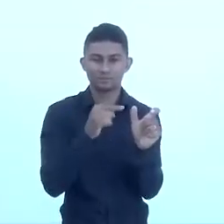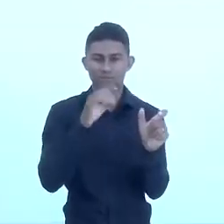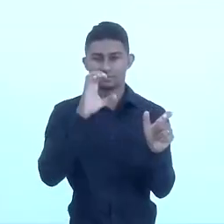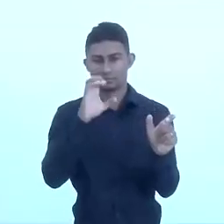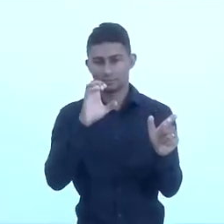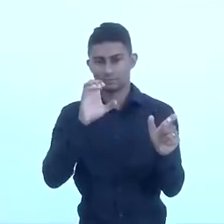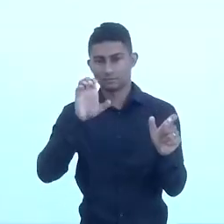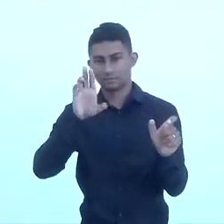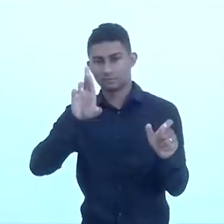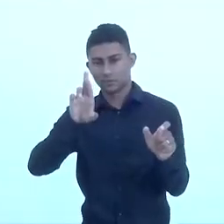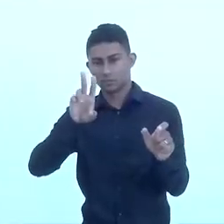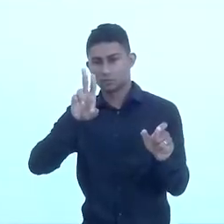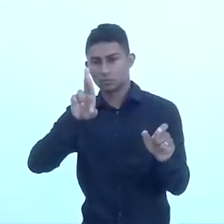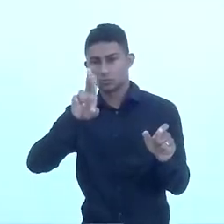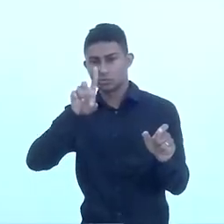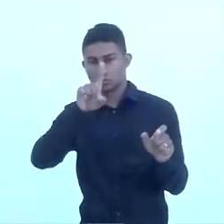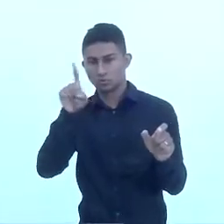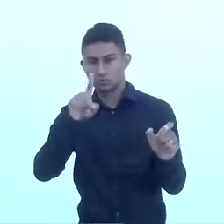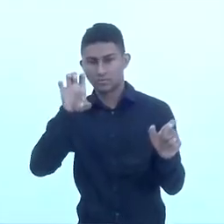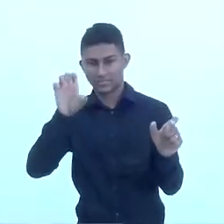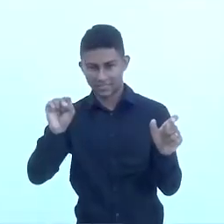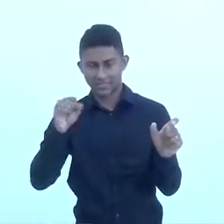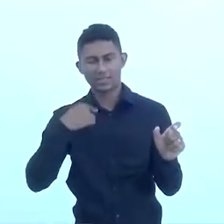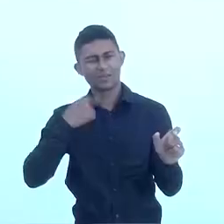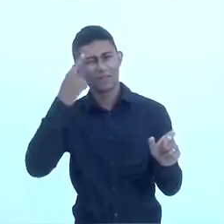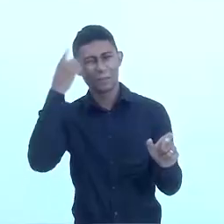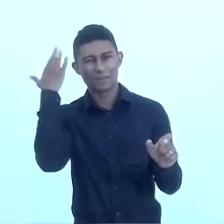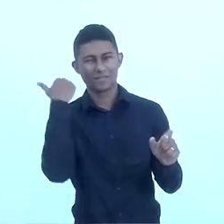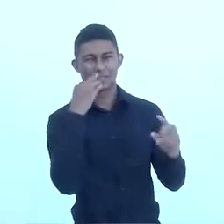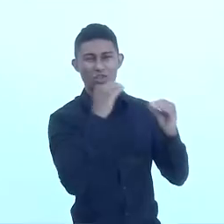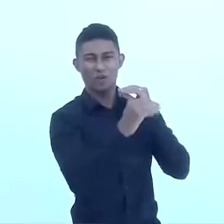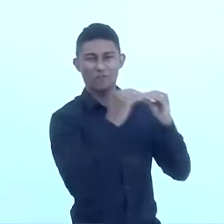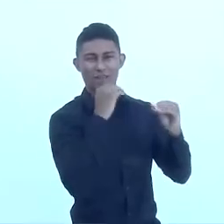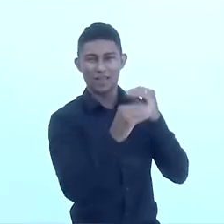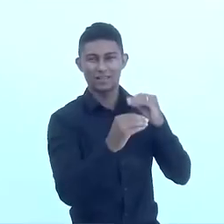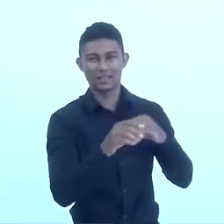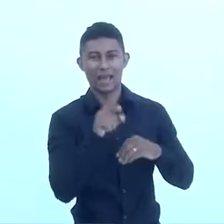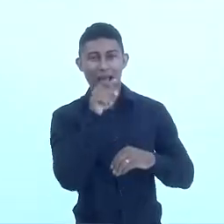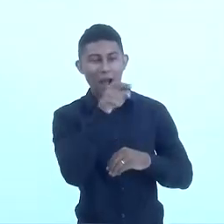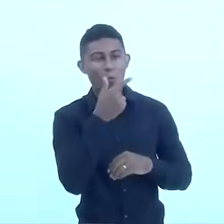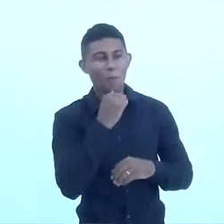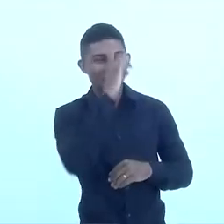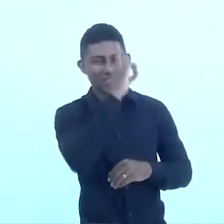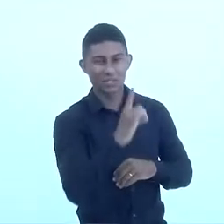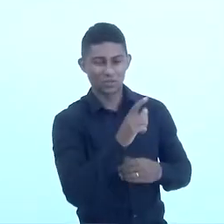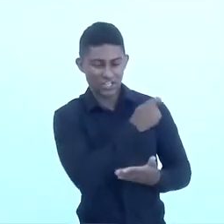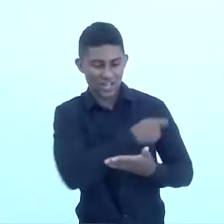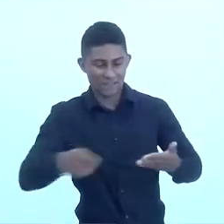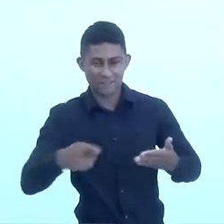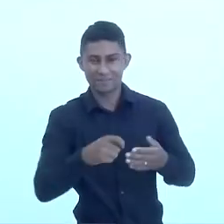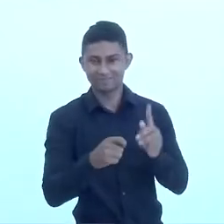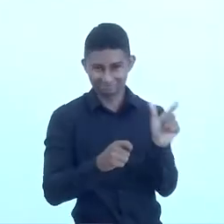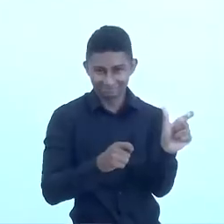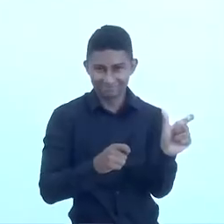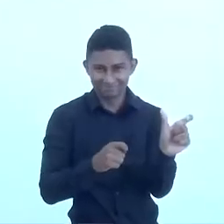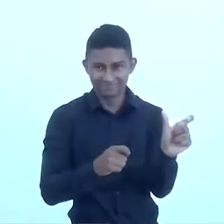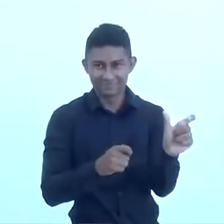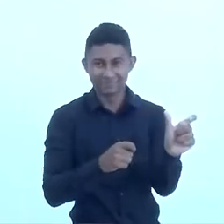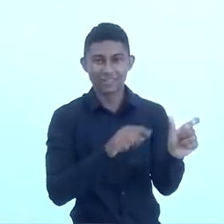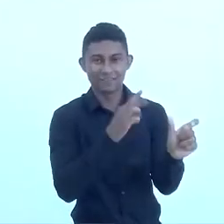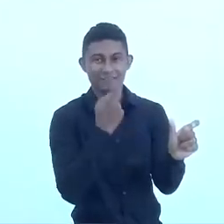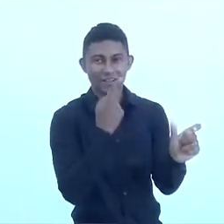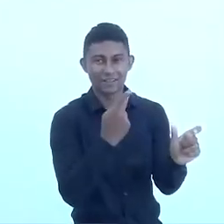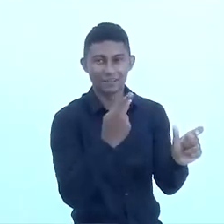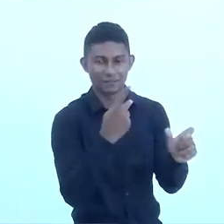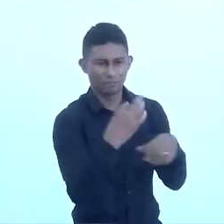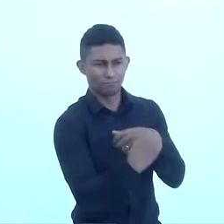né? Cruzes. Nessa novela, perfeito. Eu me lembro que o Aguinaldo escrevia cruzes. Agora, ele falava cruzes,